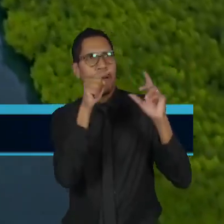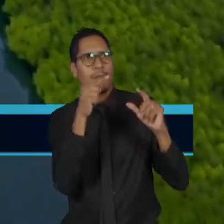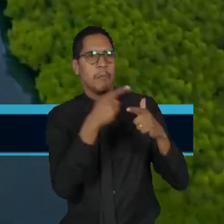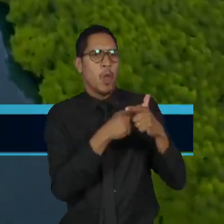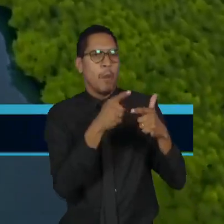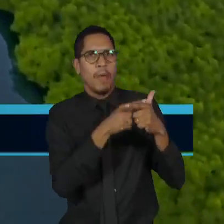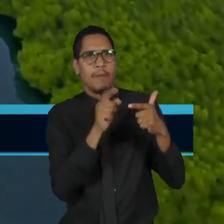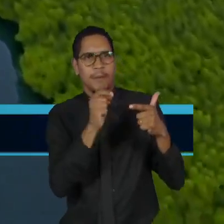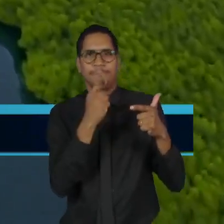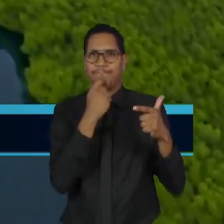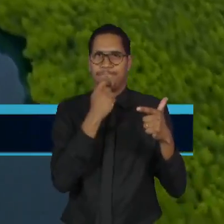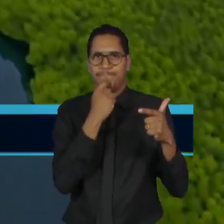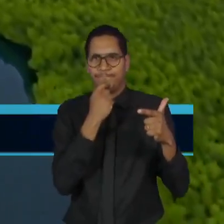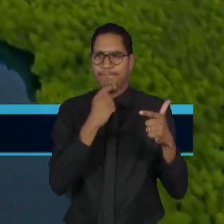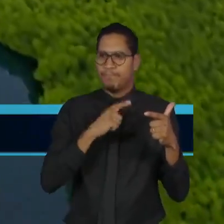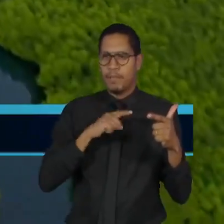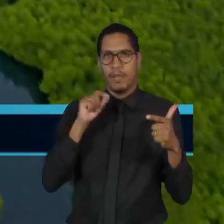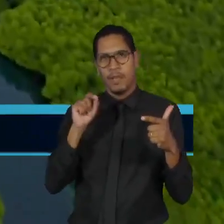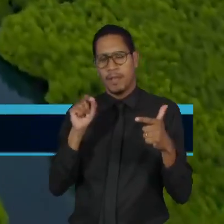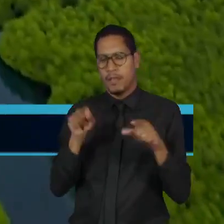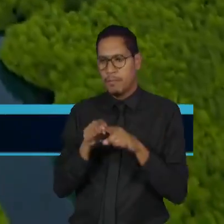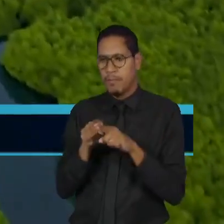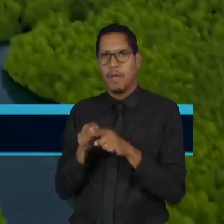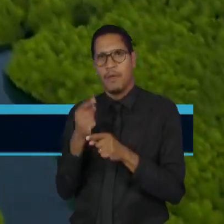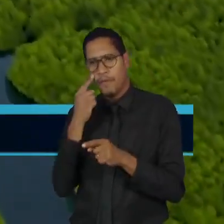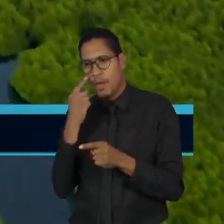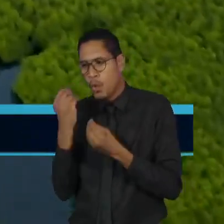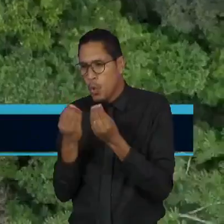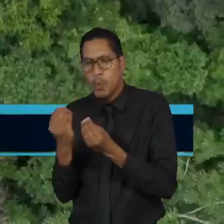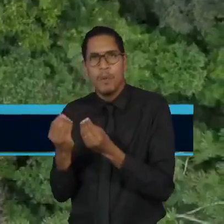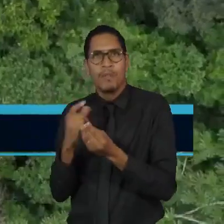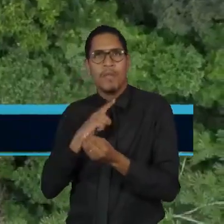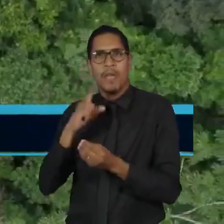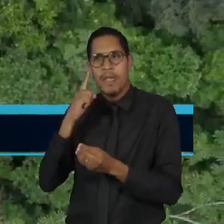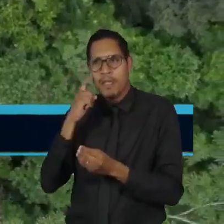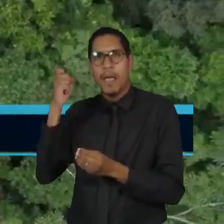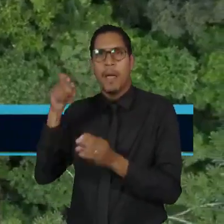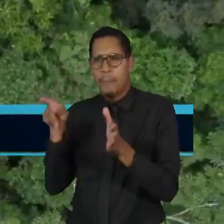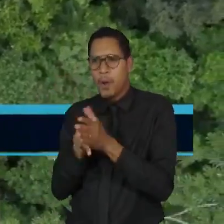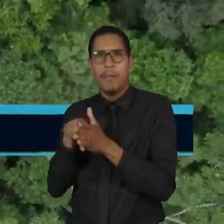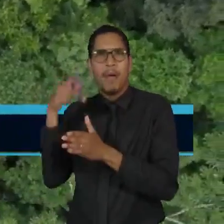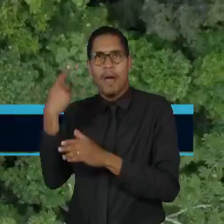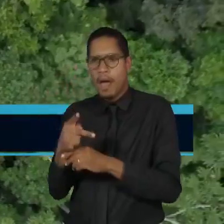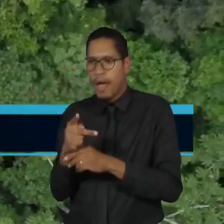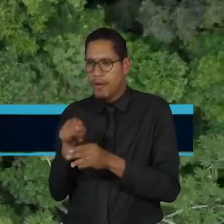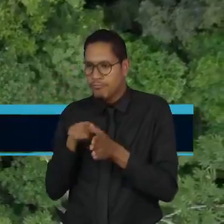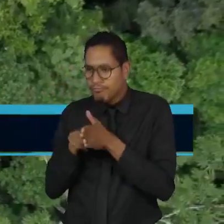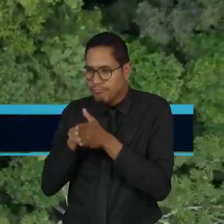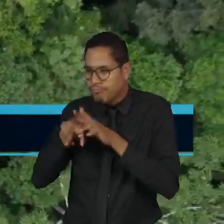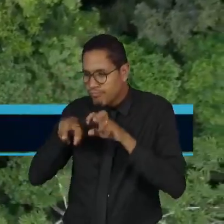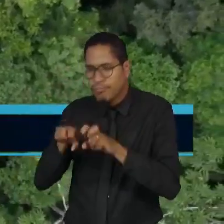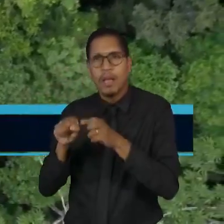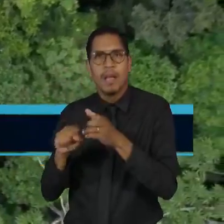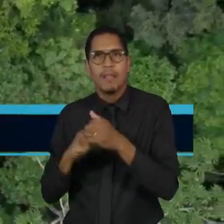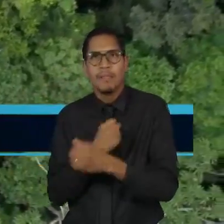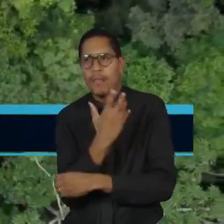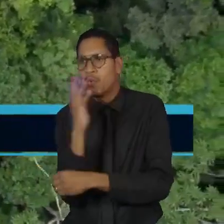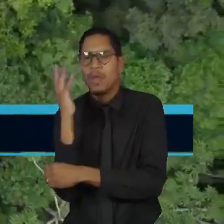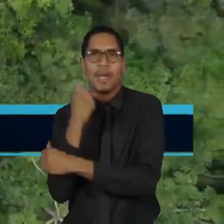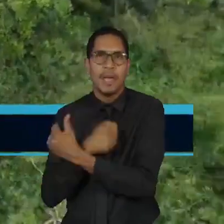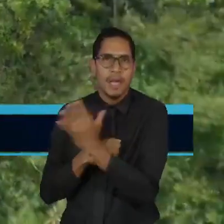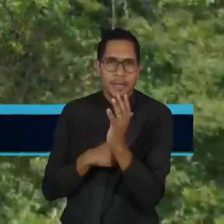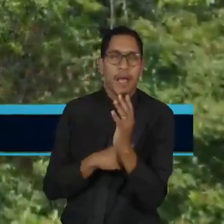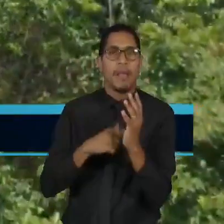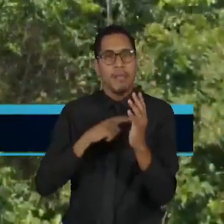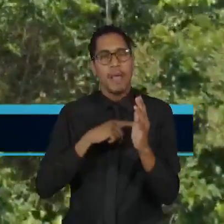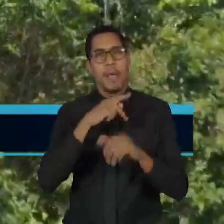que as soluções baseadas na natureza. Essas soluções são oferecidas basicamente pelos países que estão na faixa